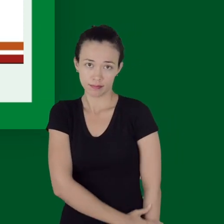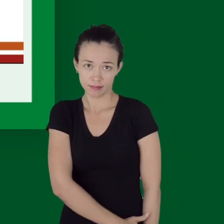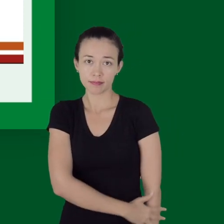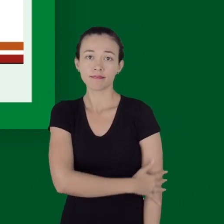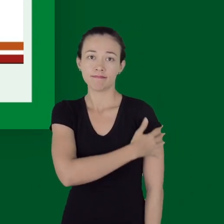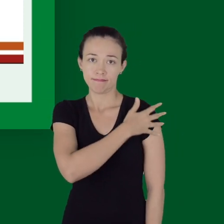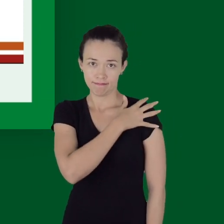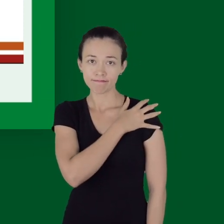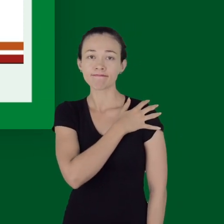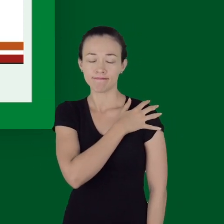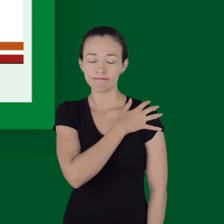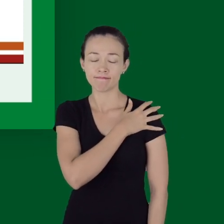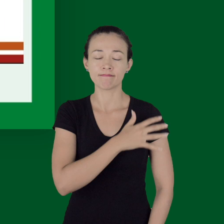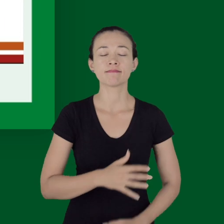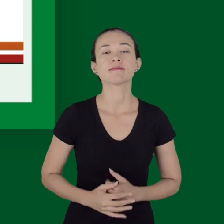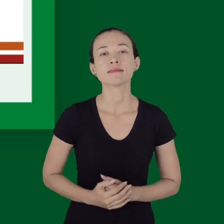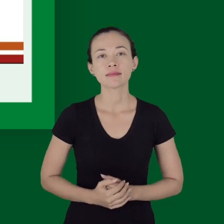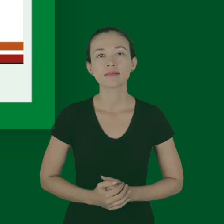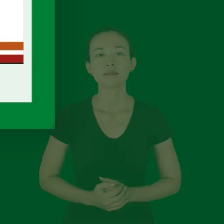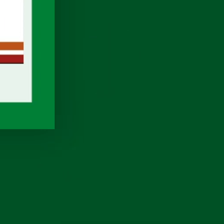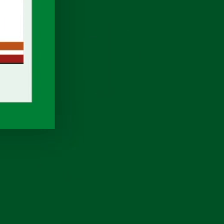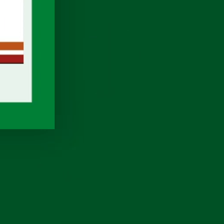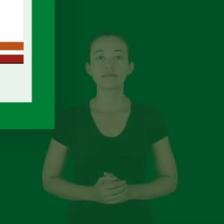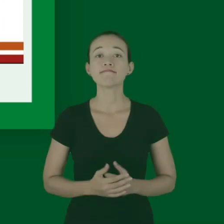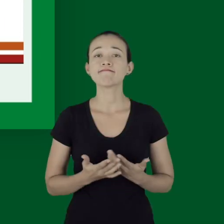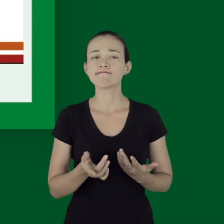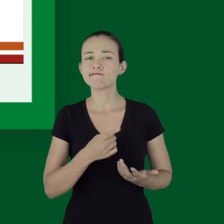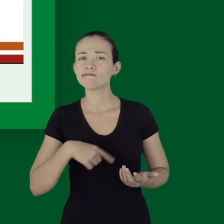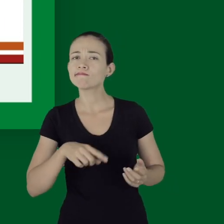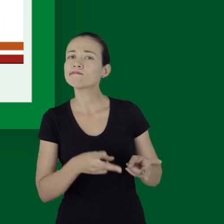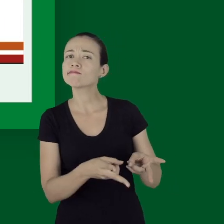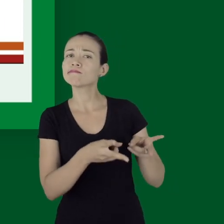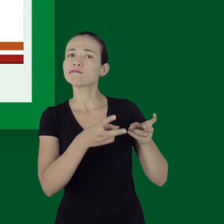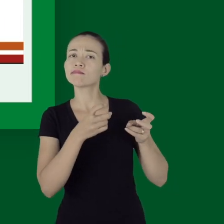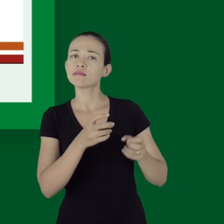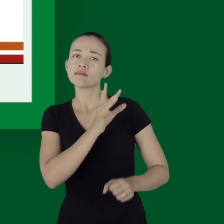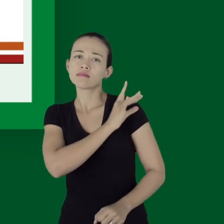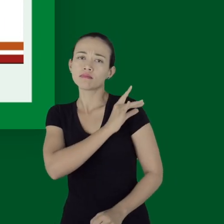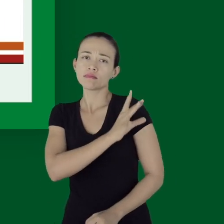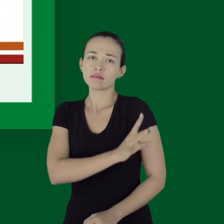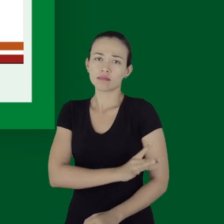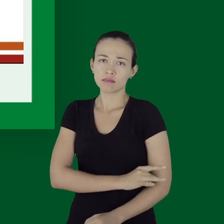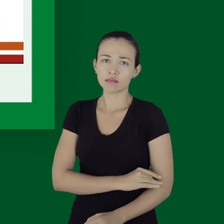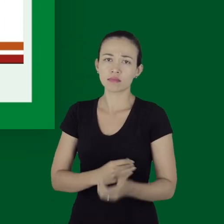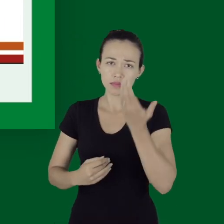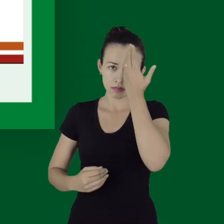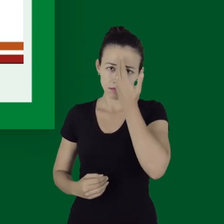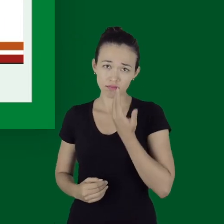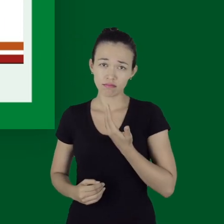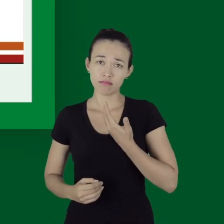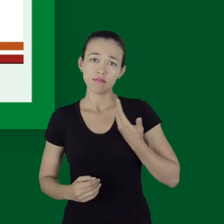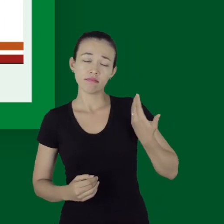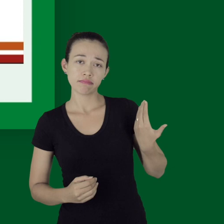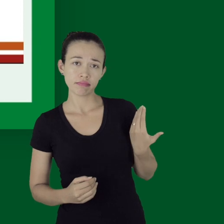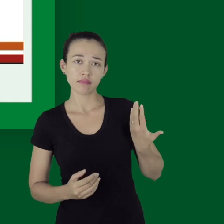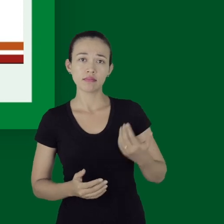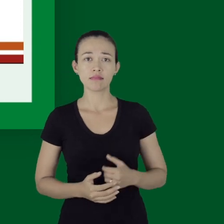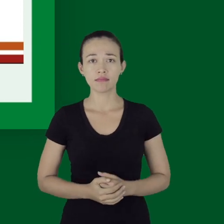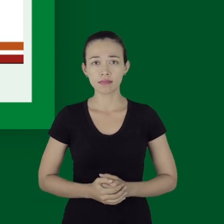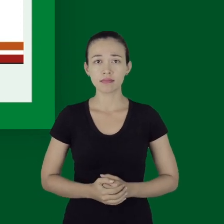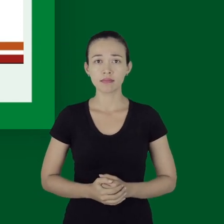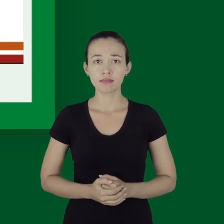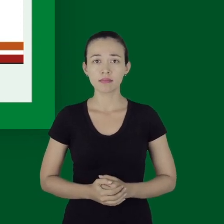membro superior e a face. Então, a gente é percebido hemiplegia, hemiparesia, uma